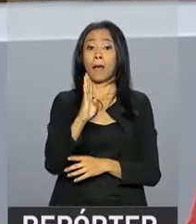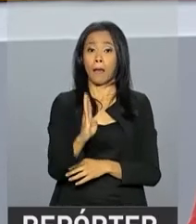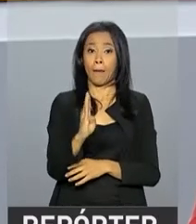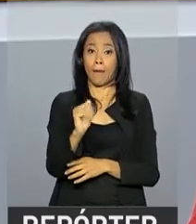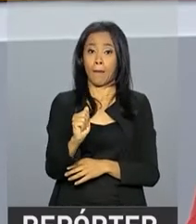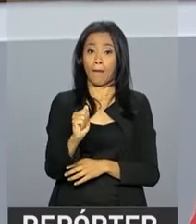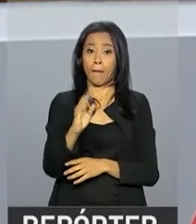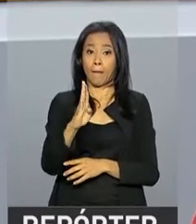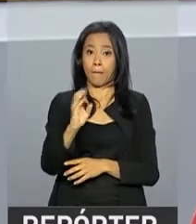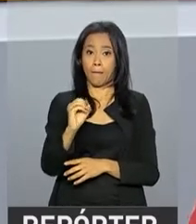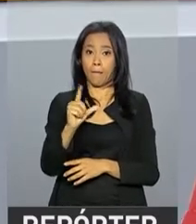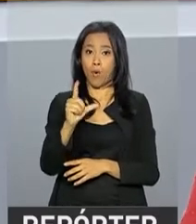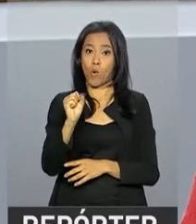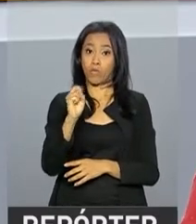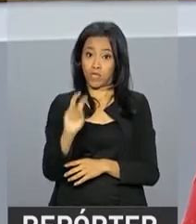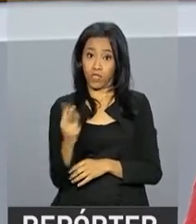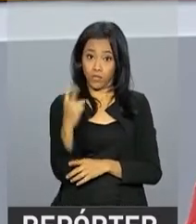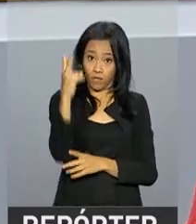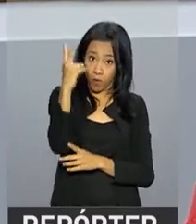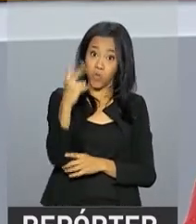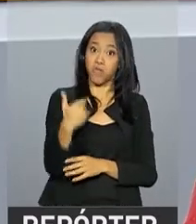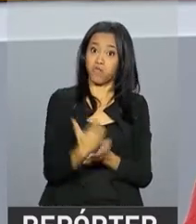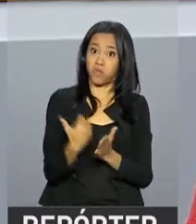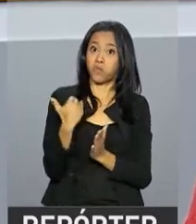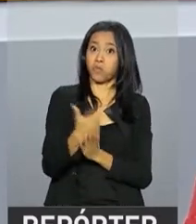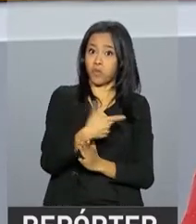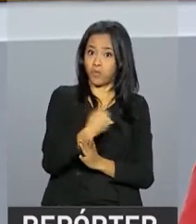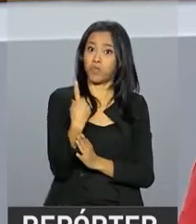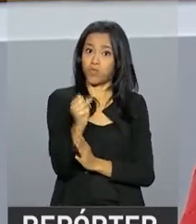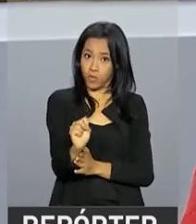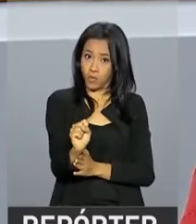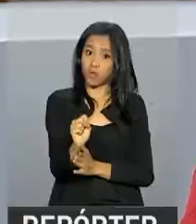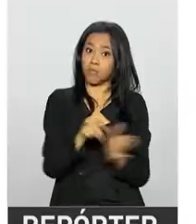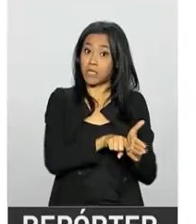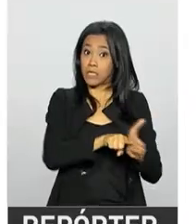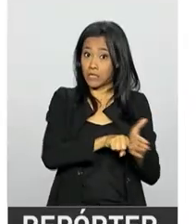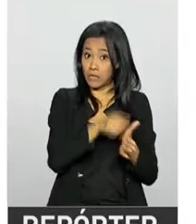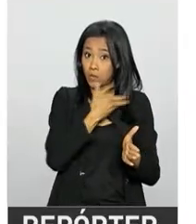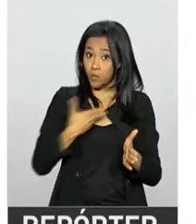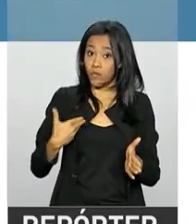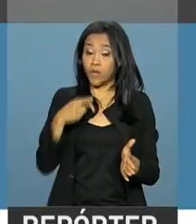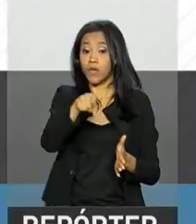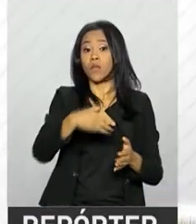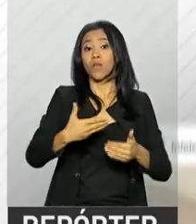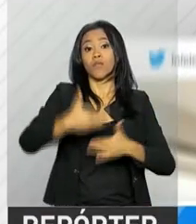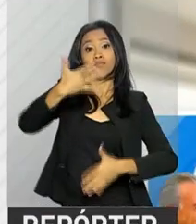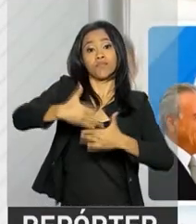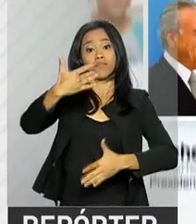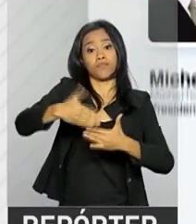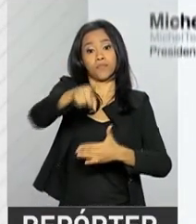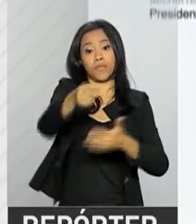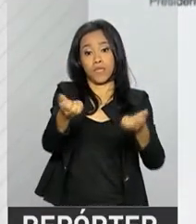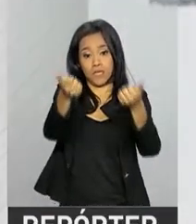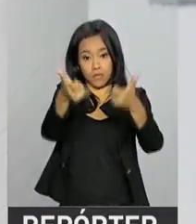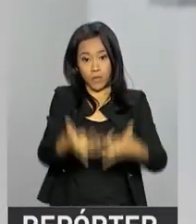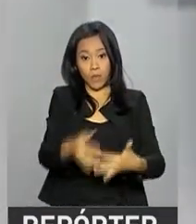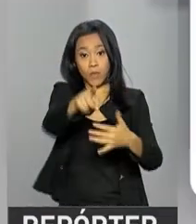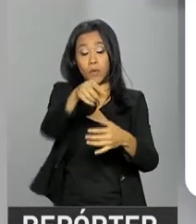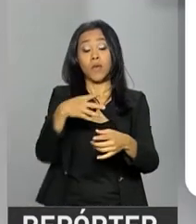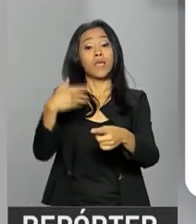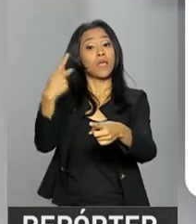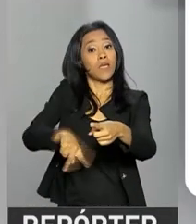em 2018, segundo o levantamento feito pelo governo. Pelas redes sociais, Temer afirma que a Bolsa de Valores